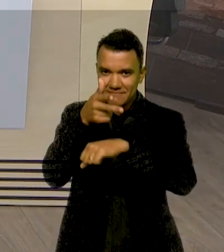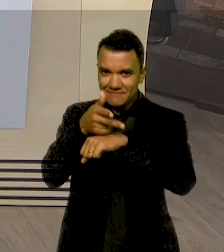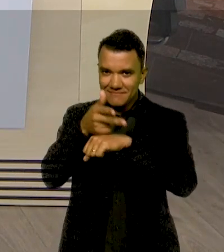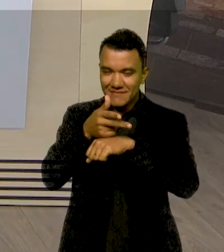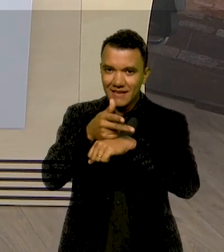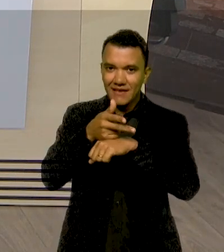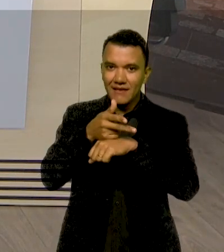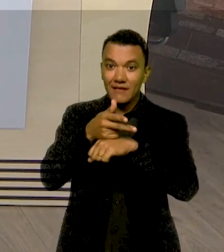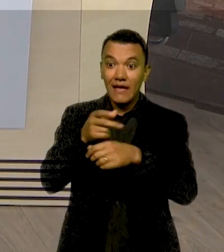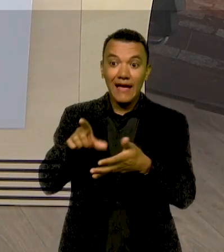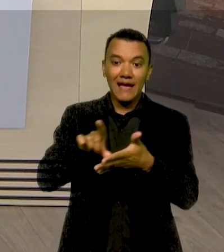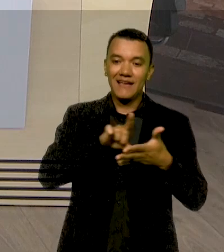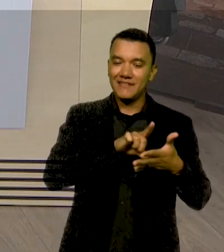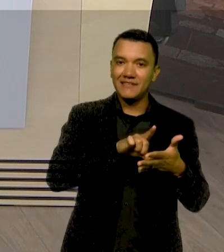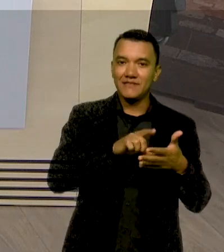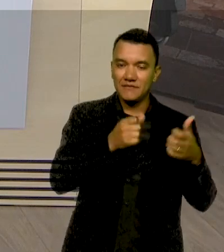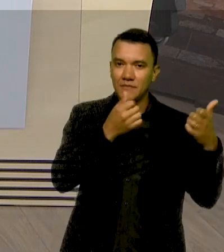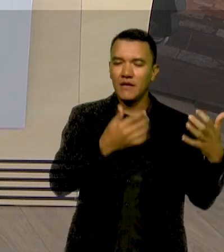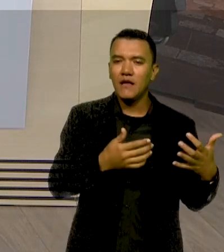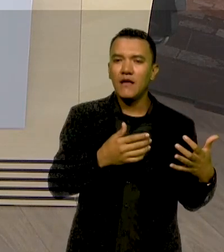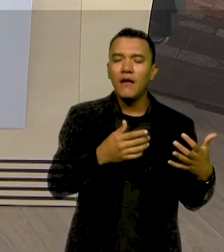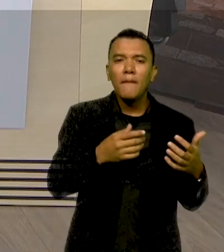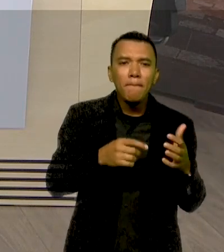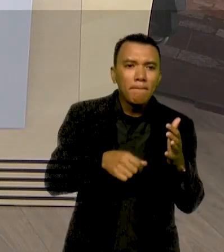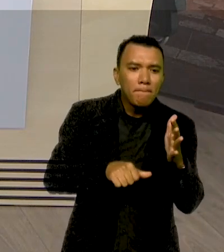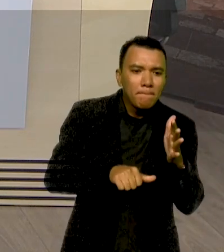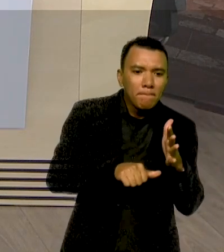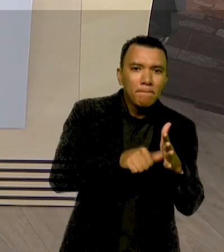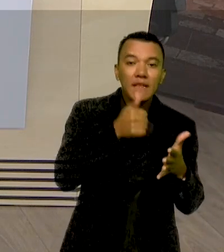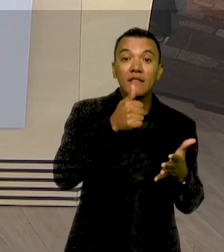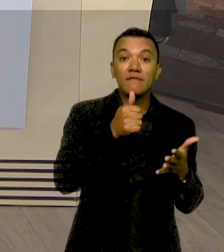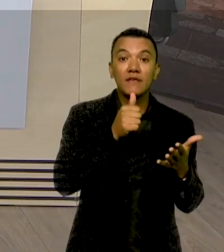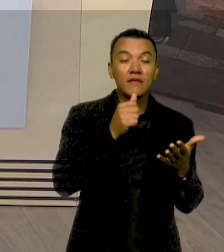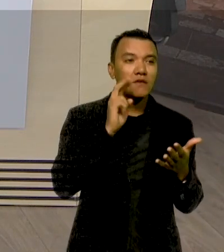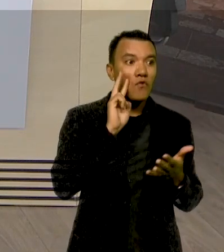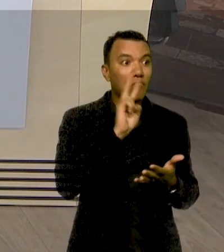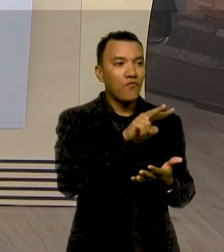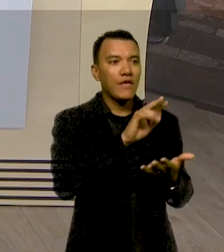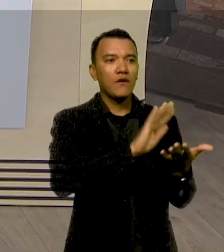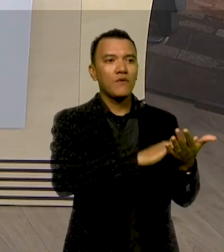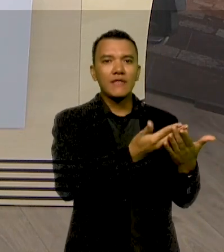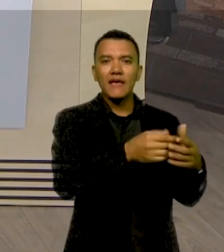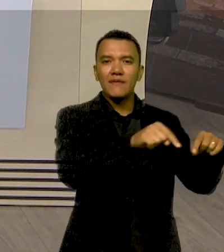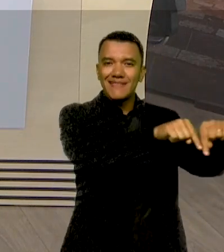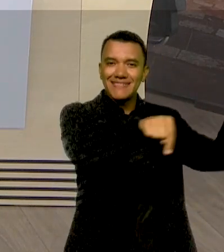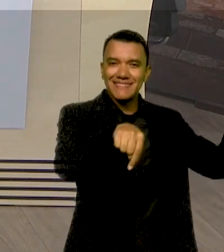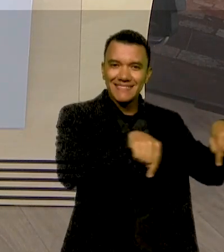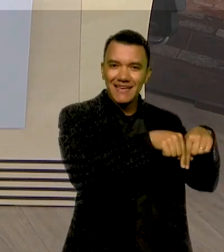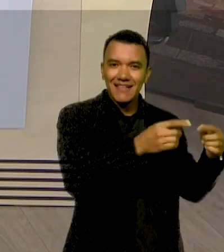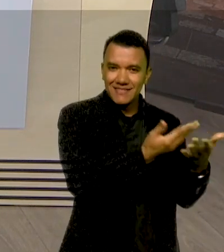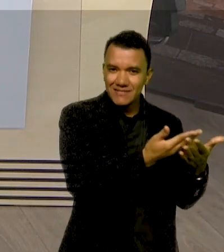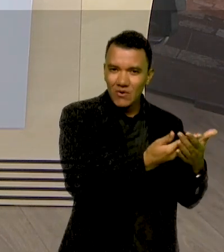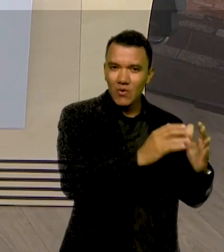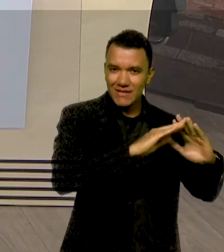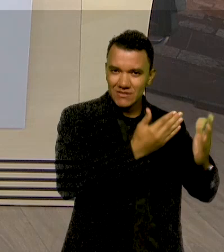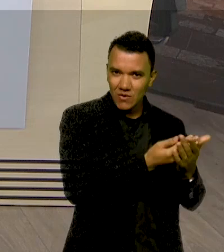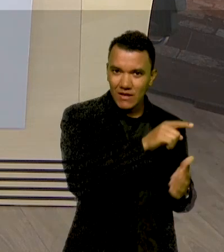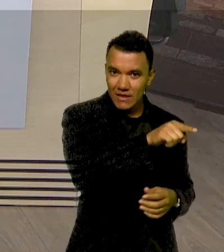vez que eu vi um intérprete de Libras dentro de sala, uma sala de aula, mais